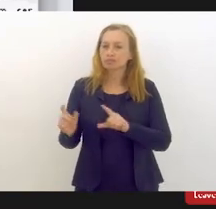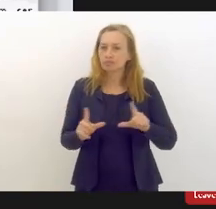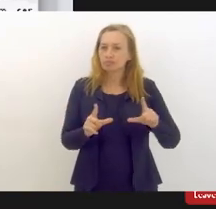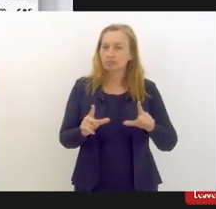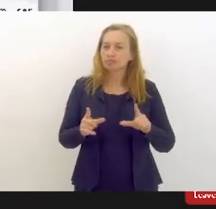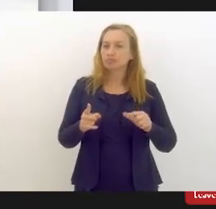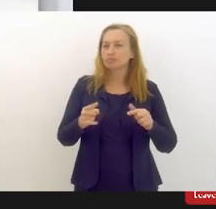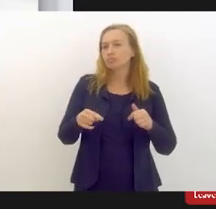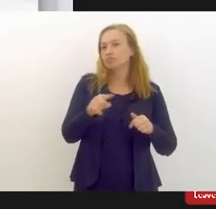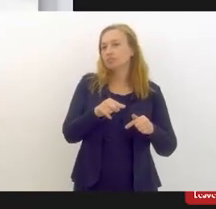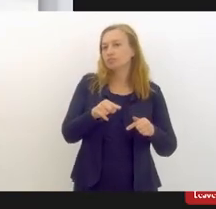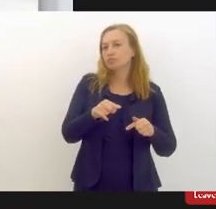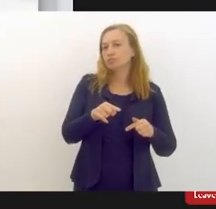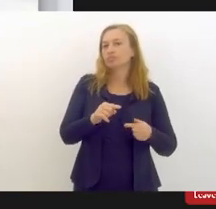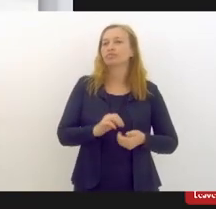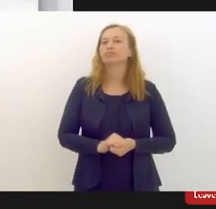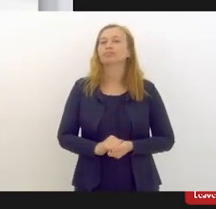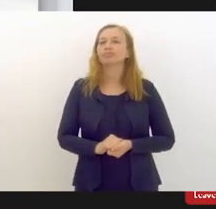Não.